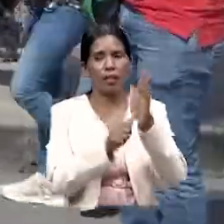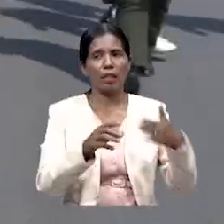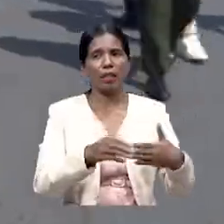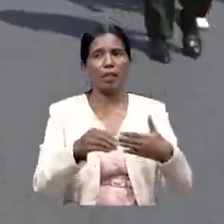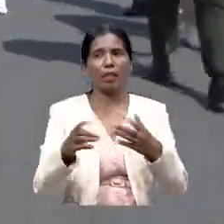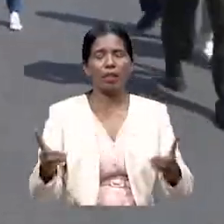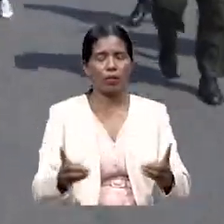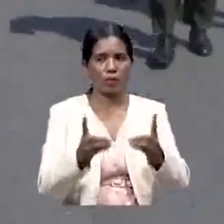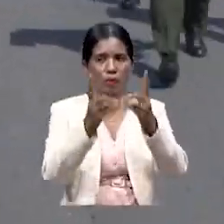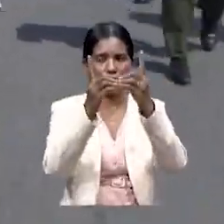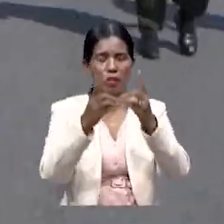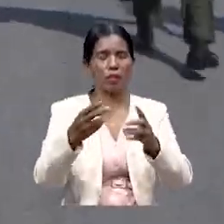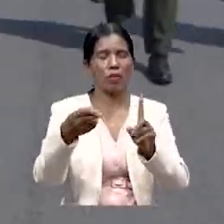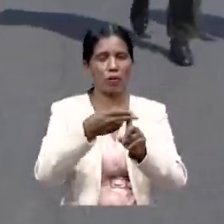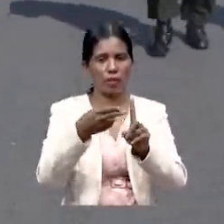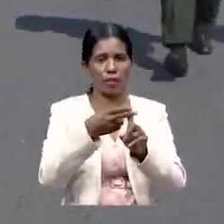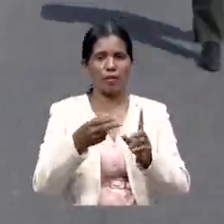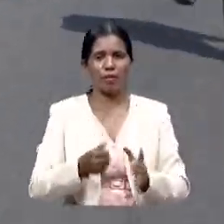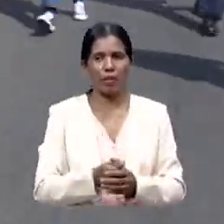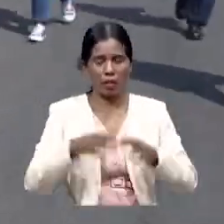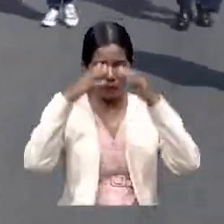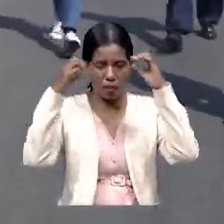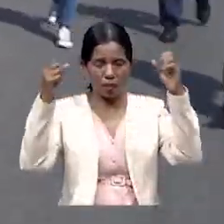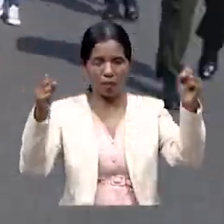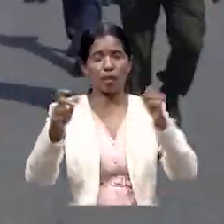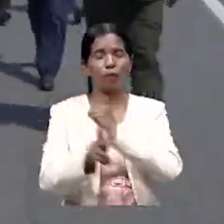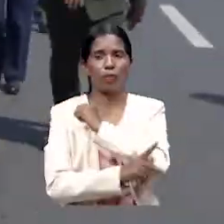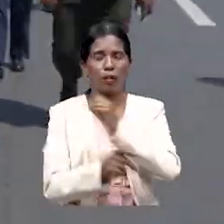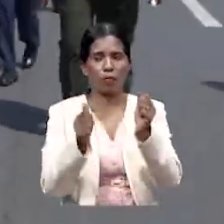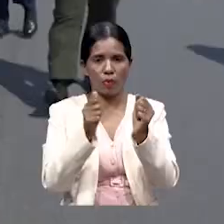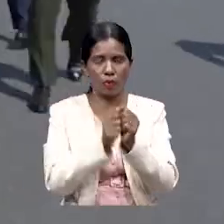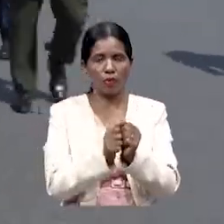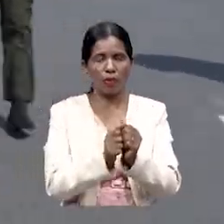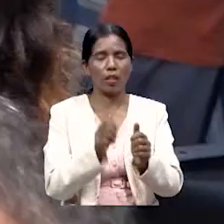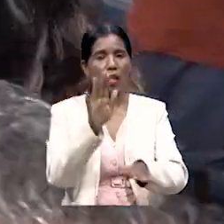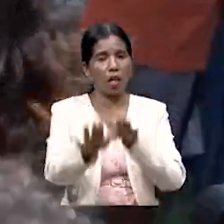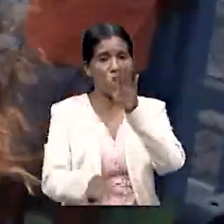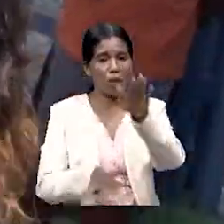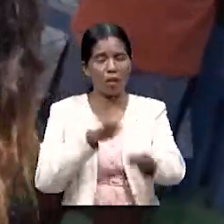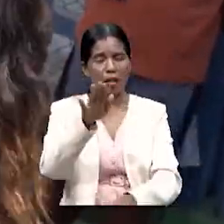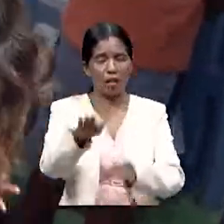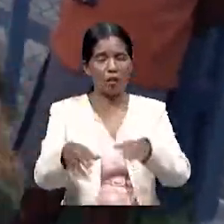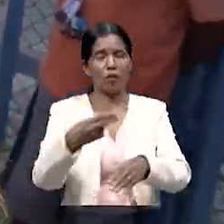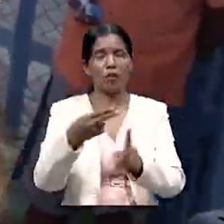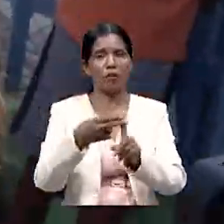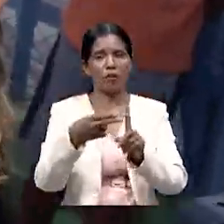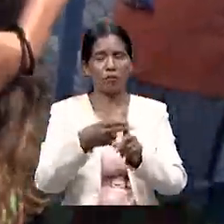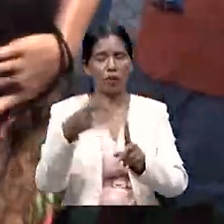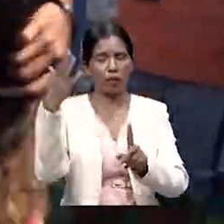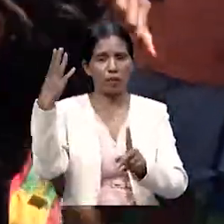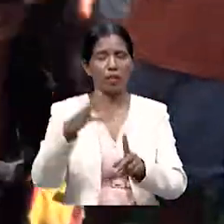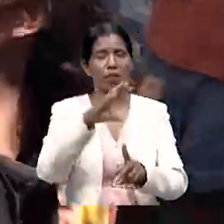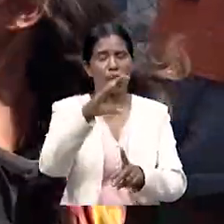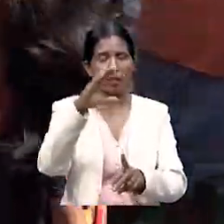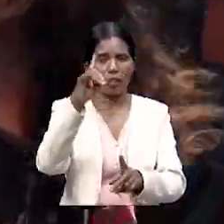konsege hasorumalu iha Hotel Timor. Presidente da República Portugal hone komitiva mos lao ain husi Hotel Timor ba iha sentru komensang dili